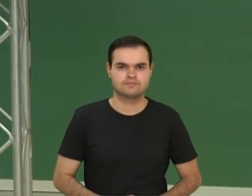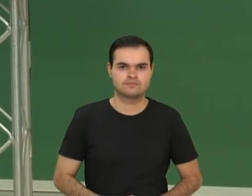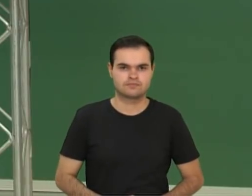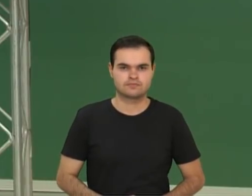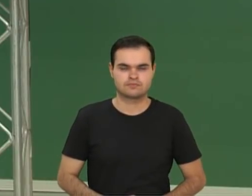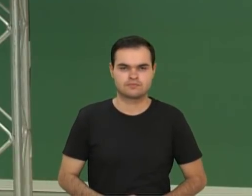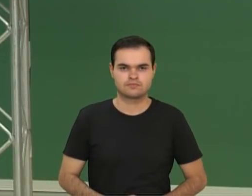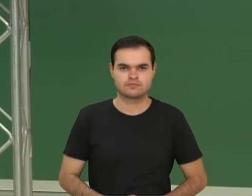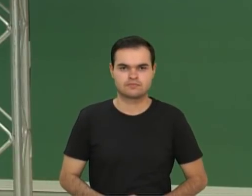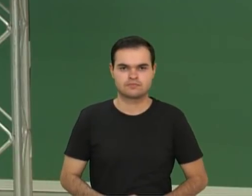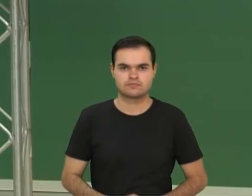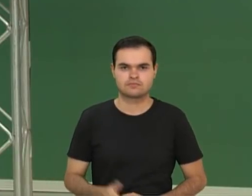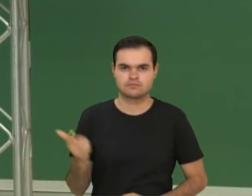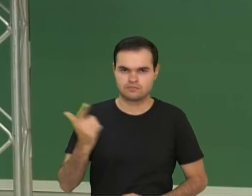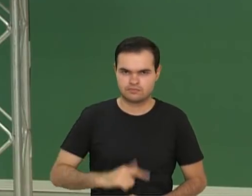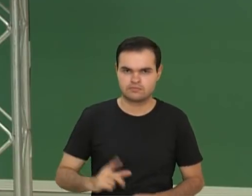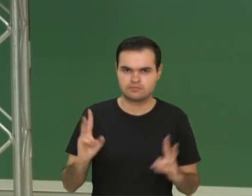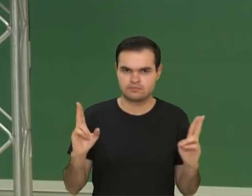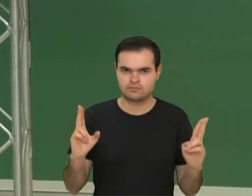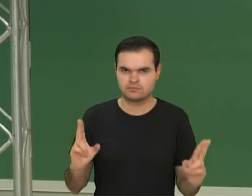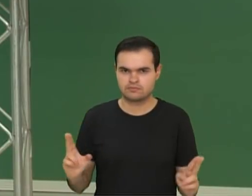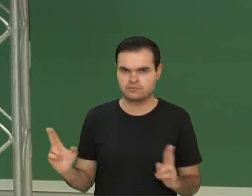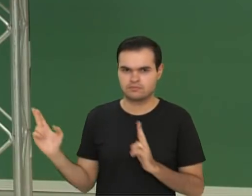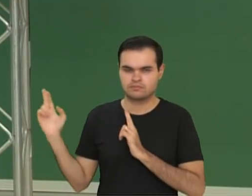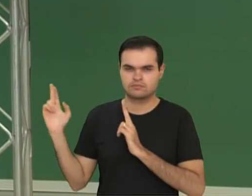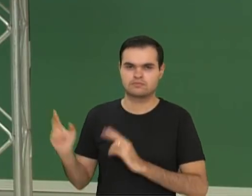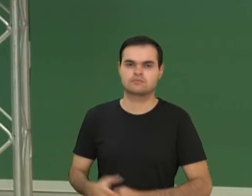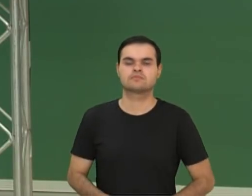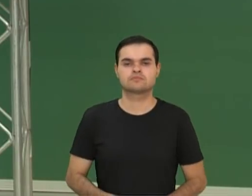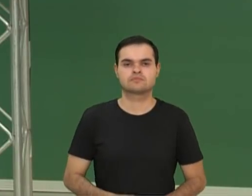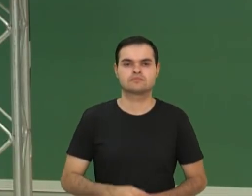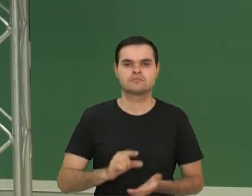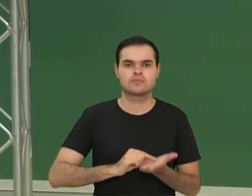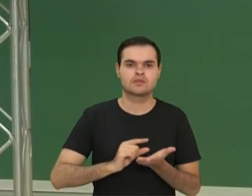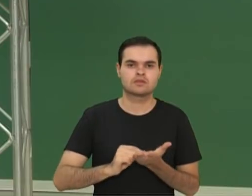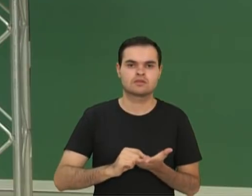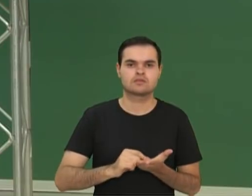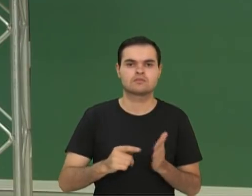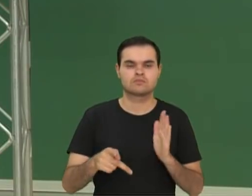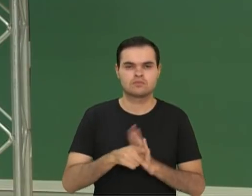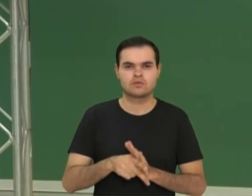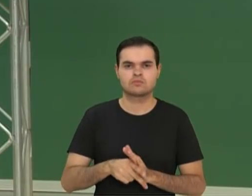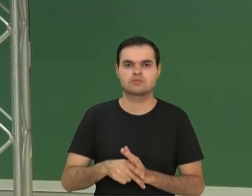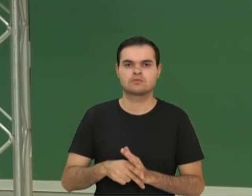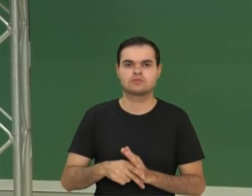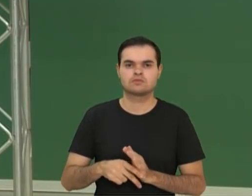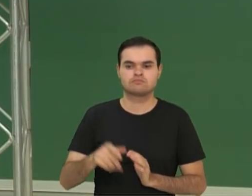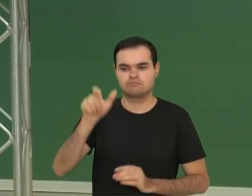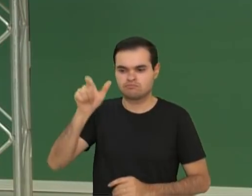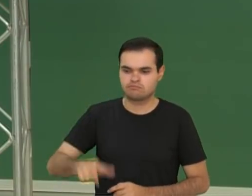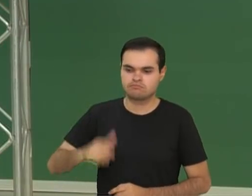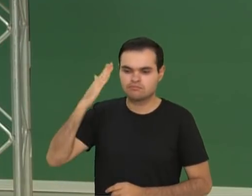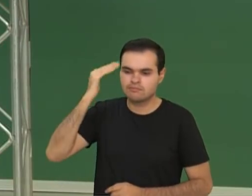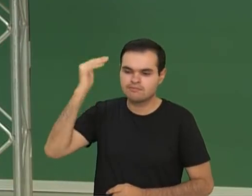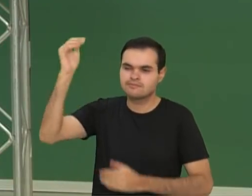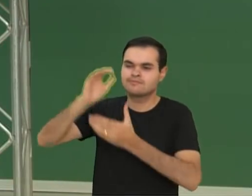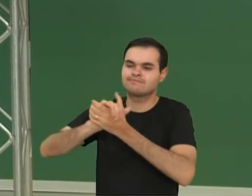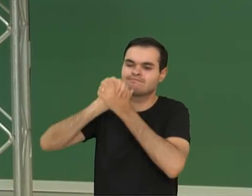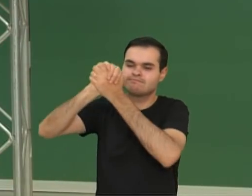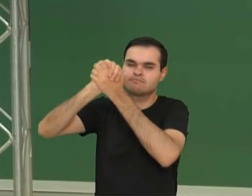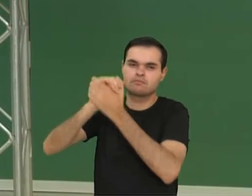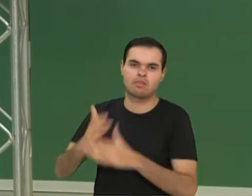Temos aqui mais um fragmento do artigo Celebridades Descelebradas. A privacidade